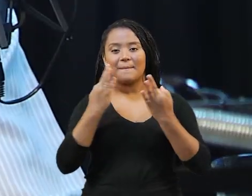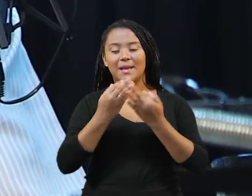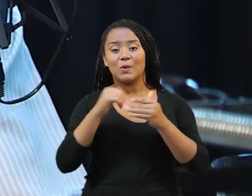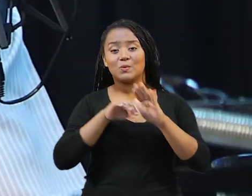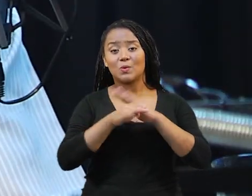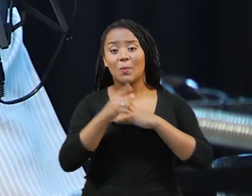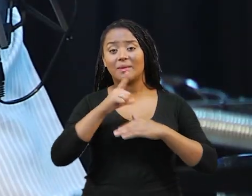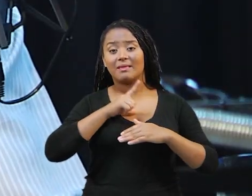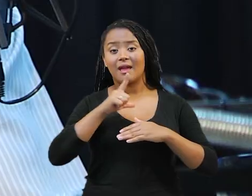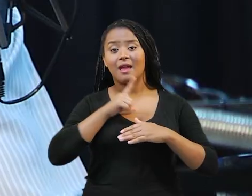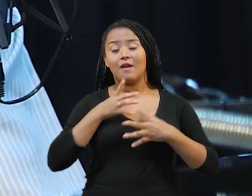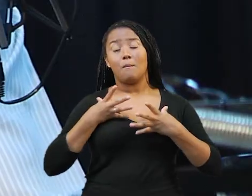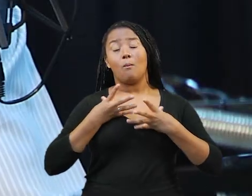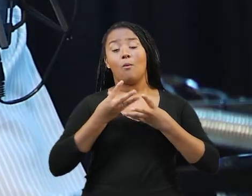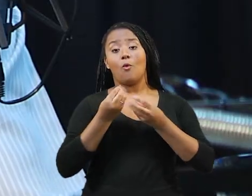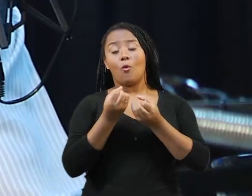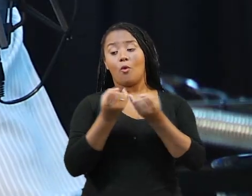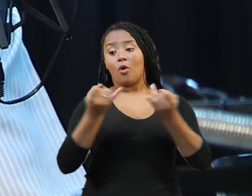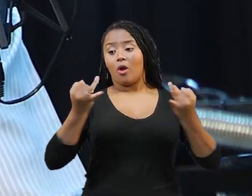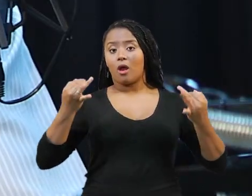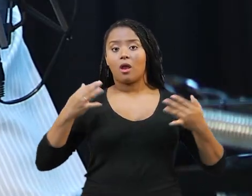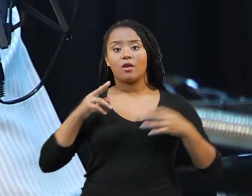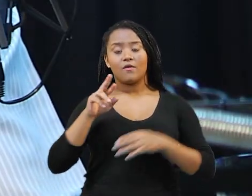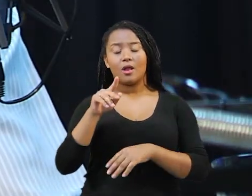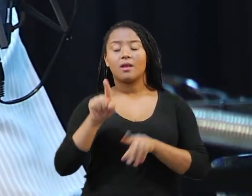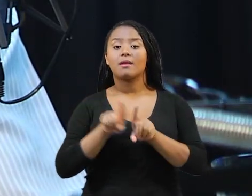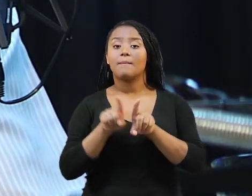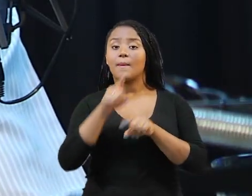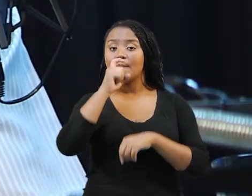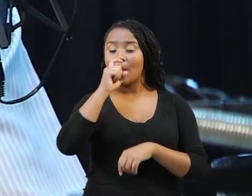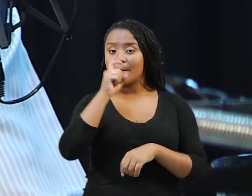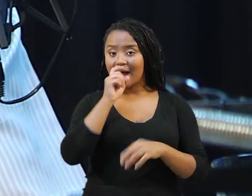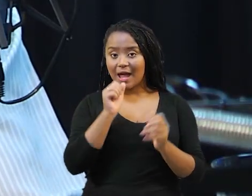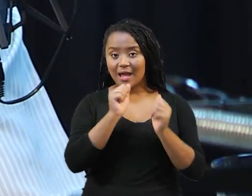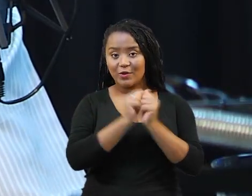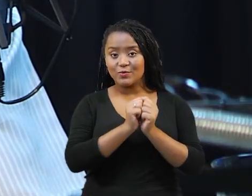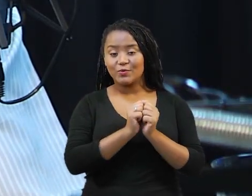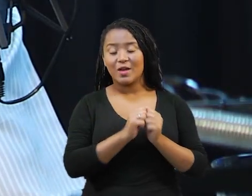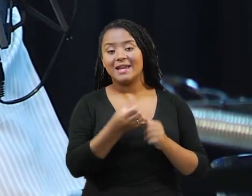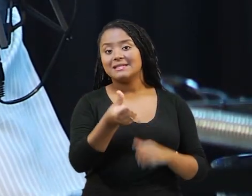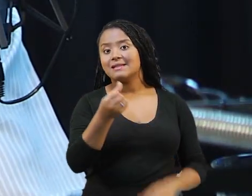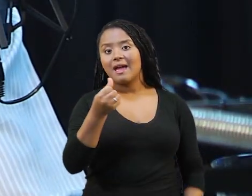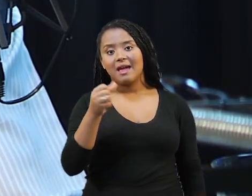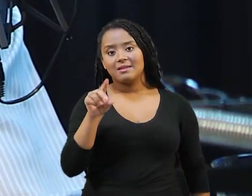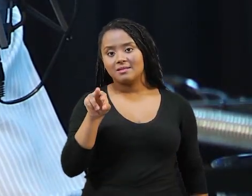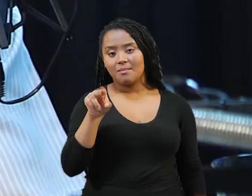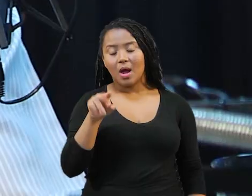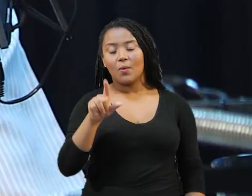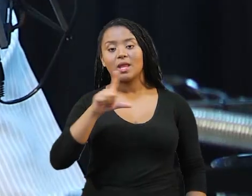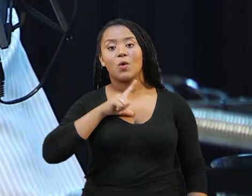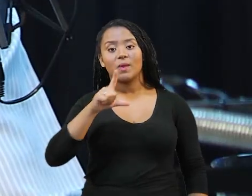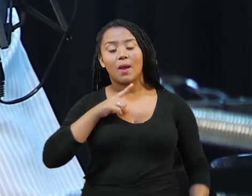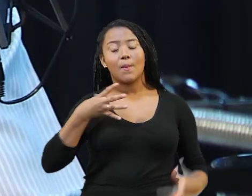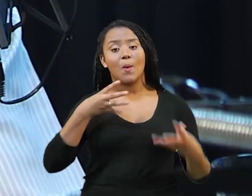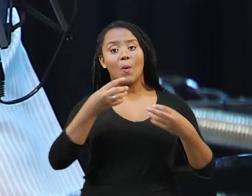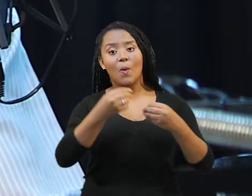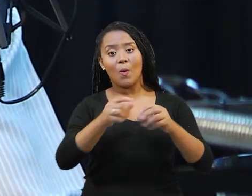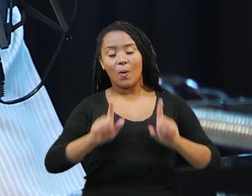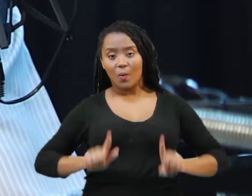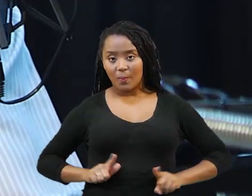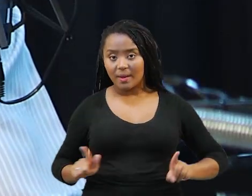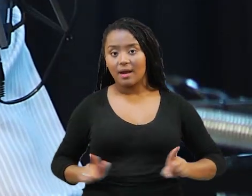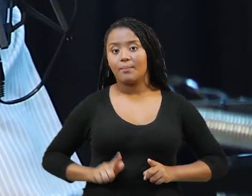né? Então, sim, do meu pai também, com ele, eram 6 irmãos. Então, tenho muitos primos mesmo na